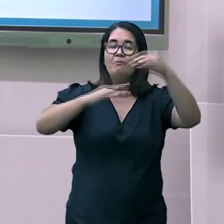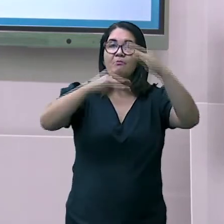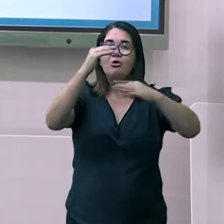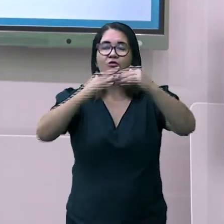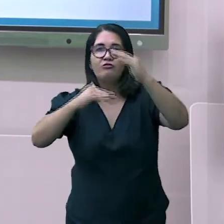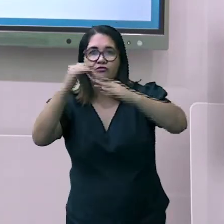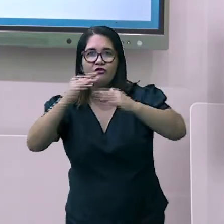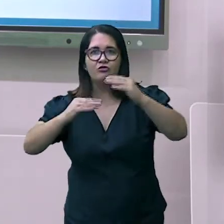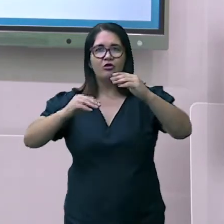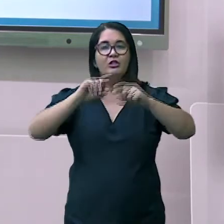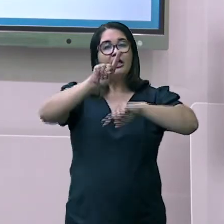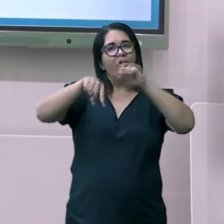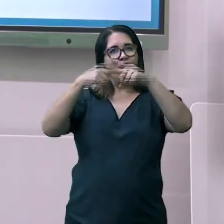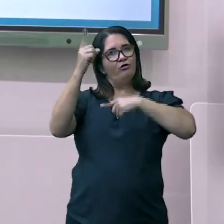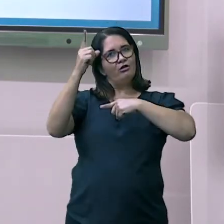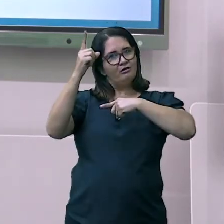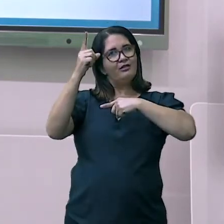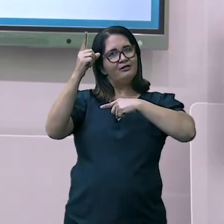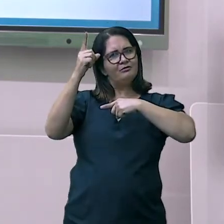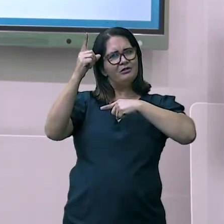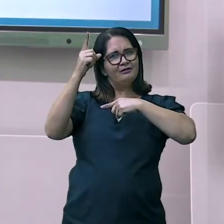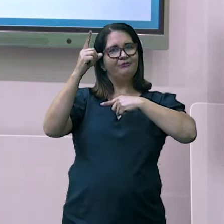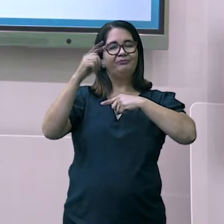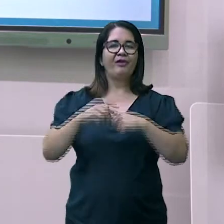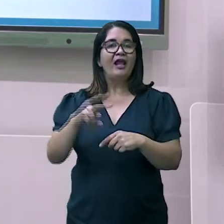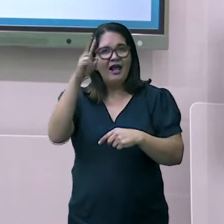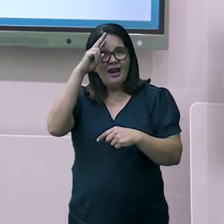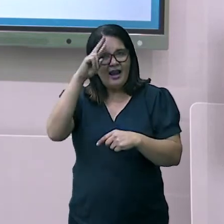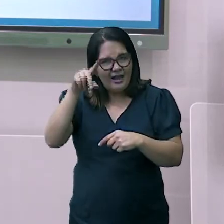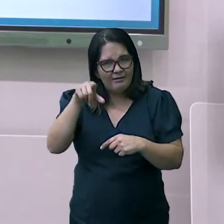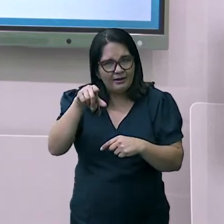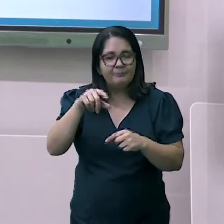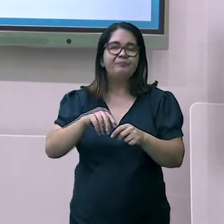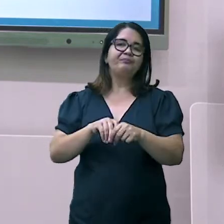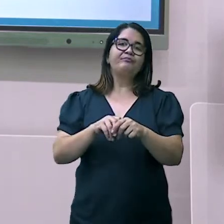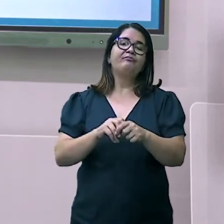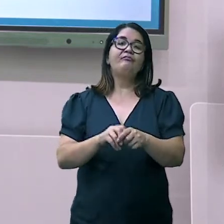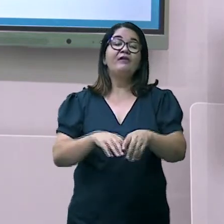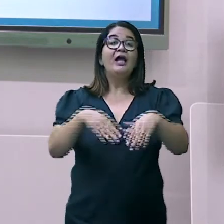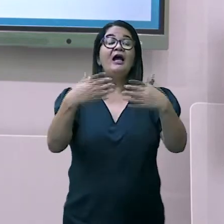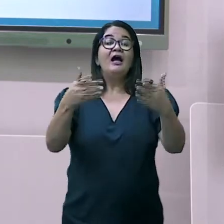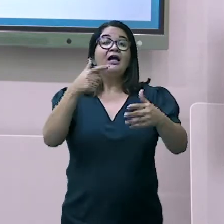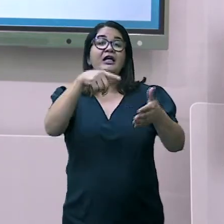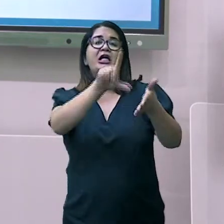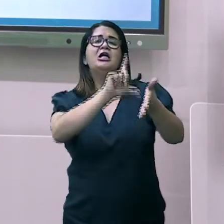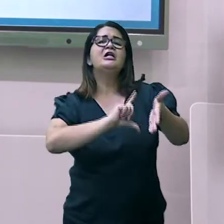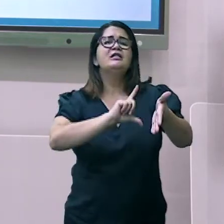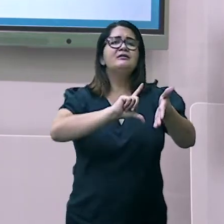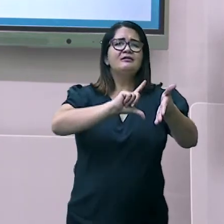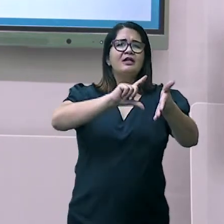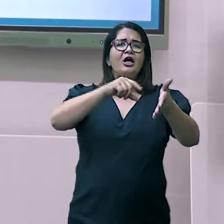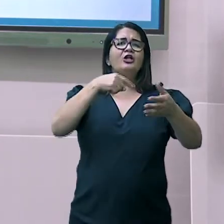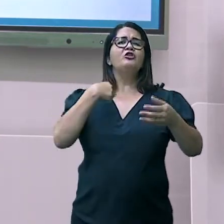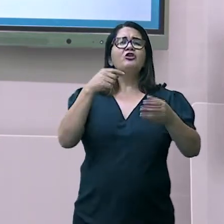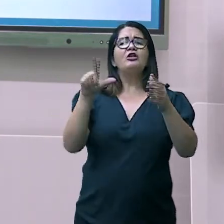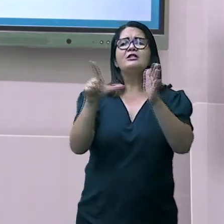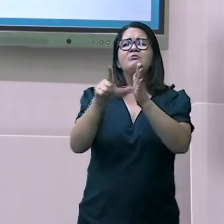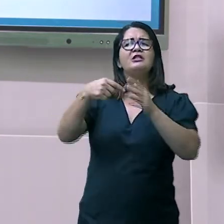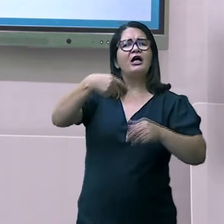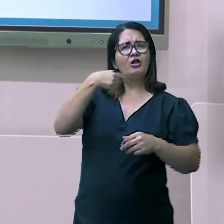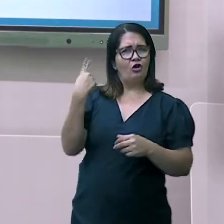demanda, que são os entregadores e os programadores. Mas como assim entregadores